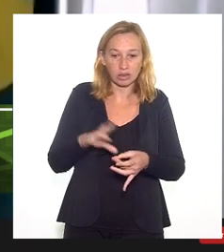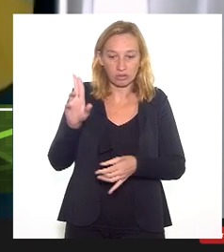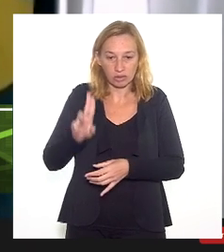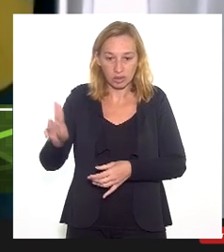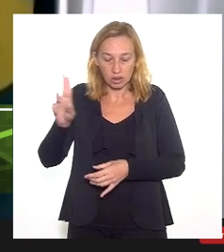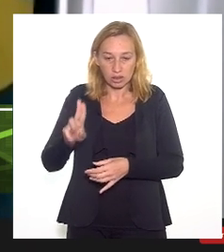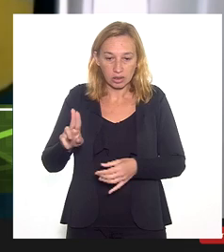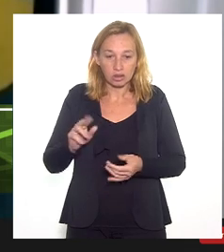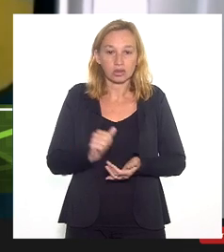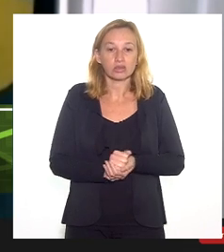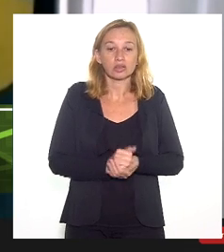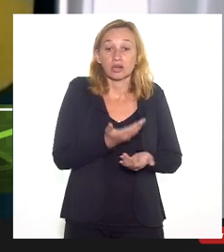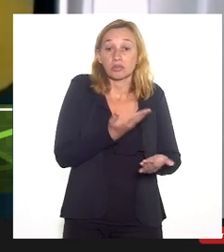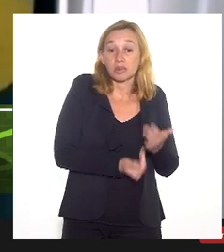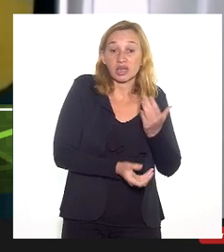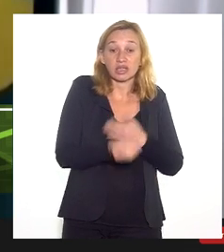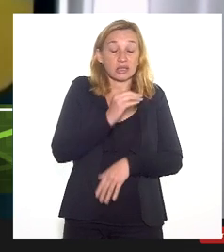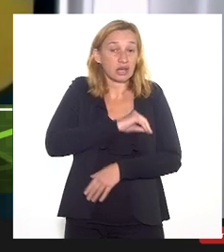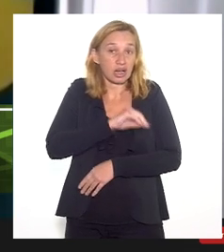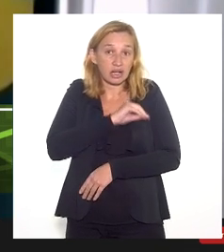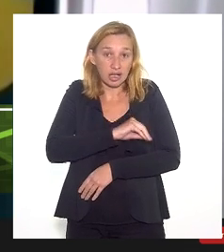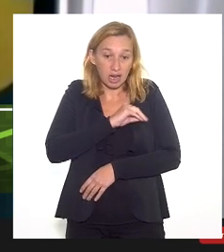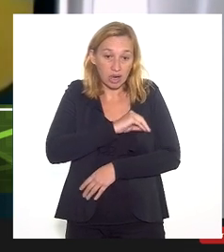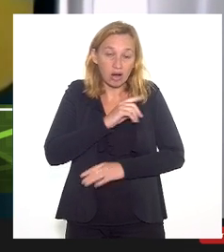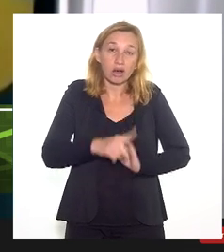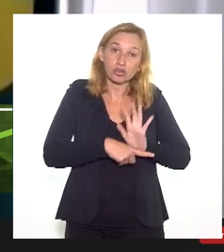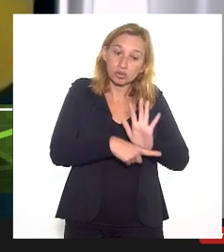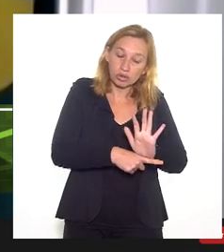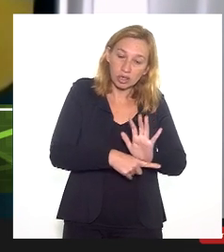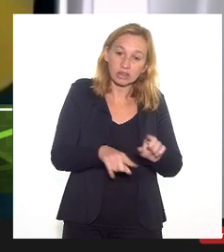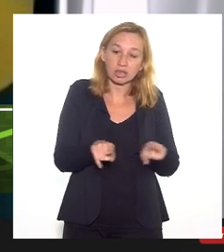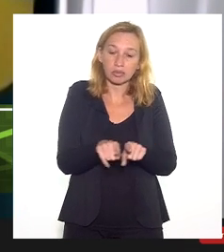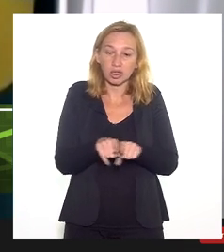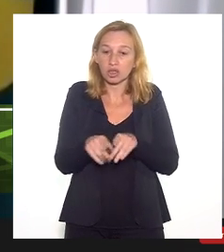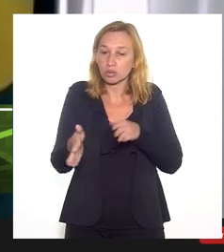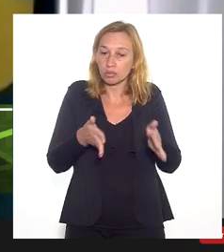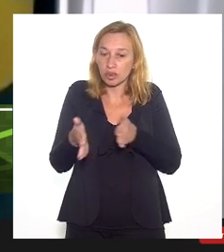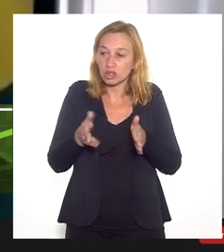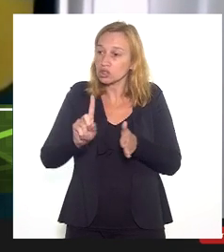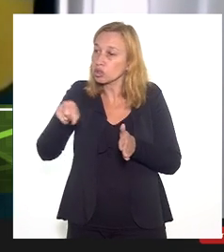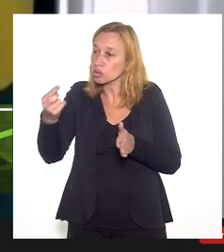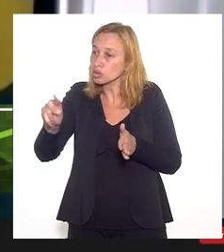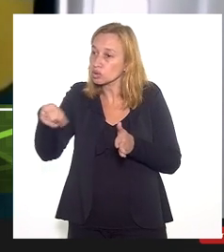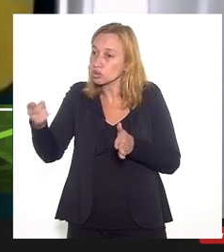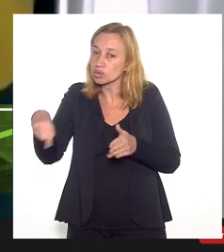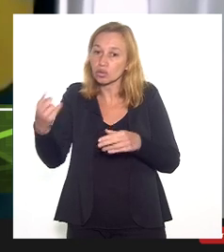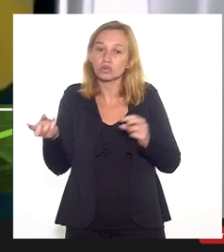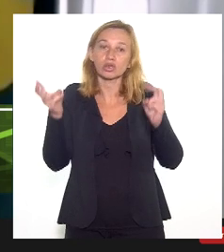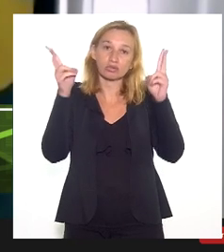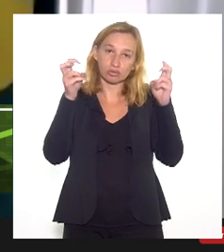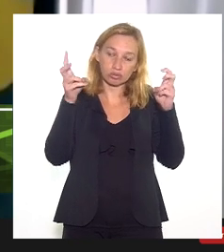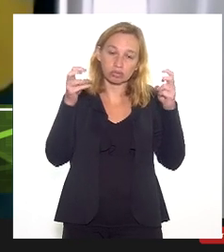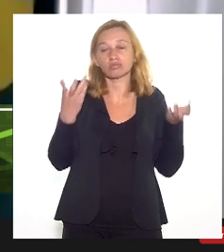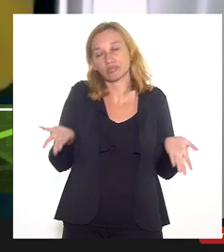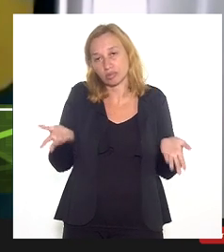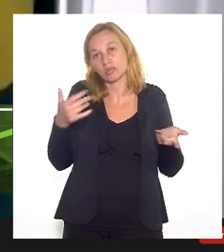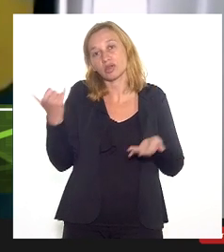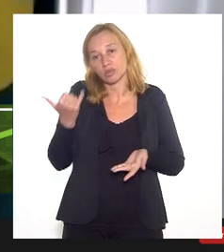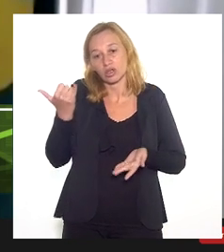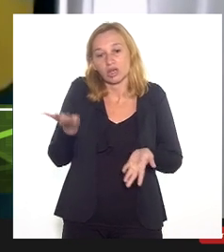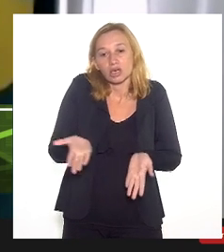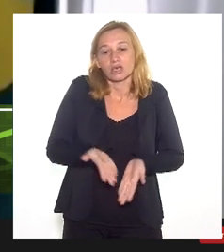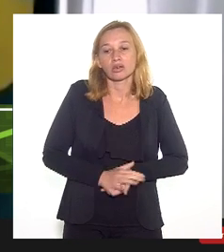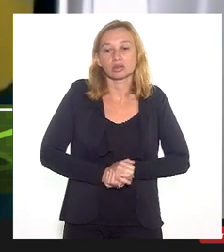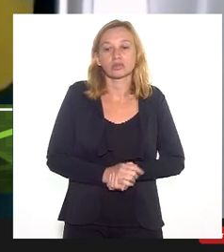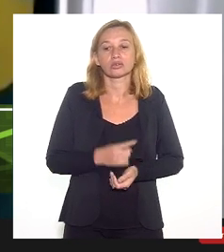recomposição das pedras salariais do ponto de vista da inflação acumulada no período uma série de outras questões importantes então